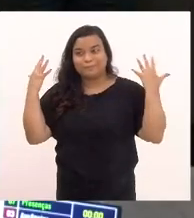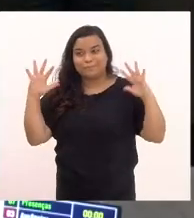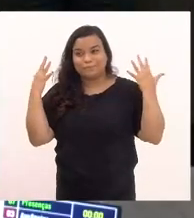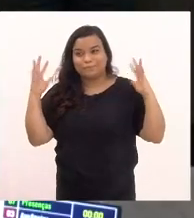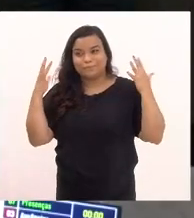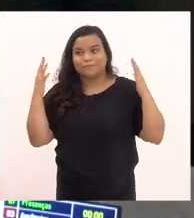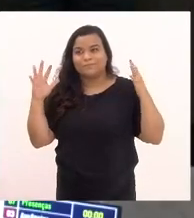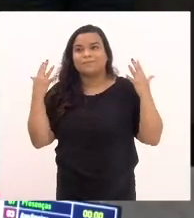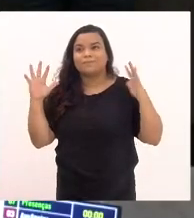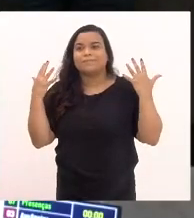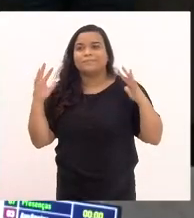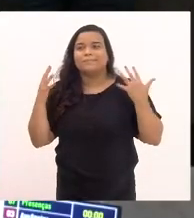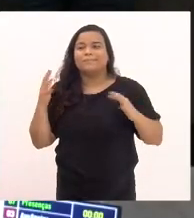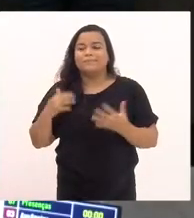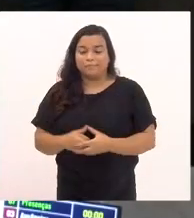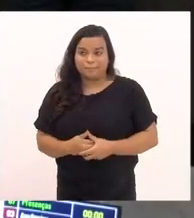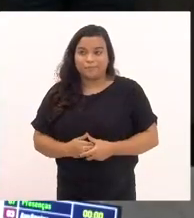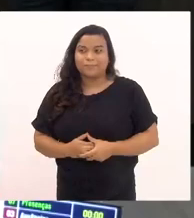deputadas.